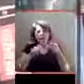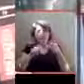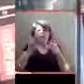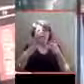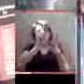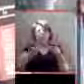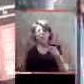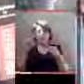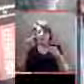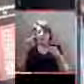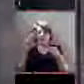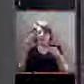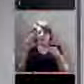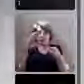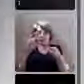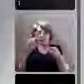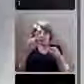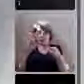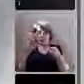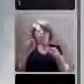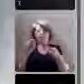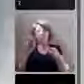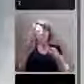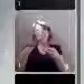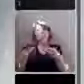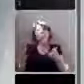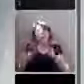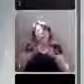Sucupira, da CAPES. Tá certo. Tá? Okay.